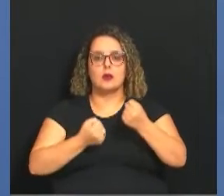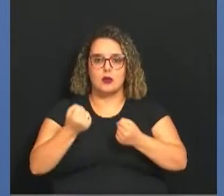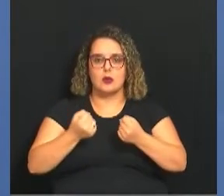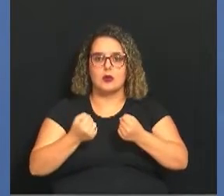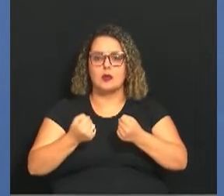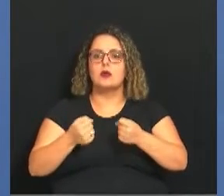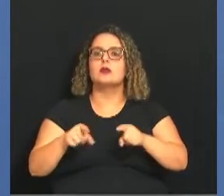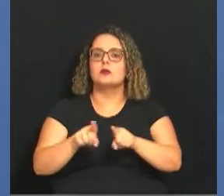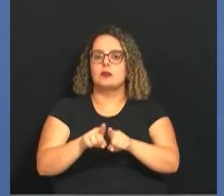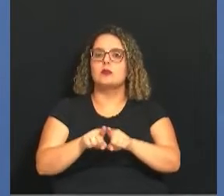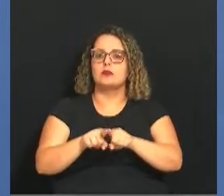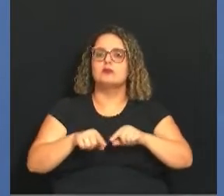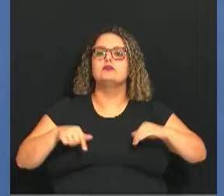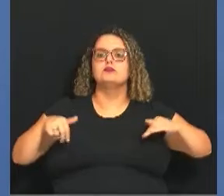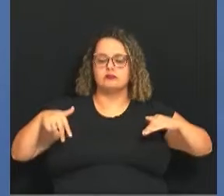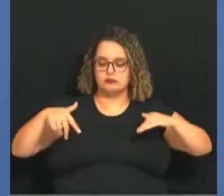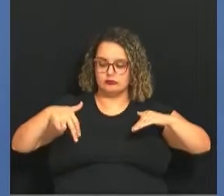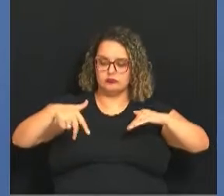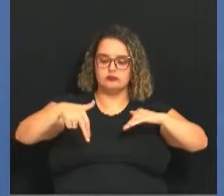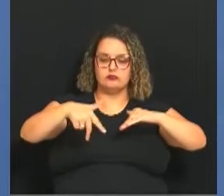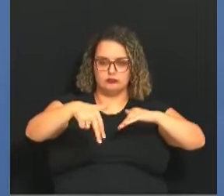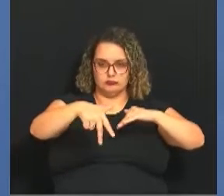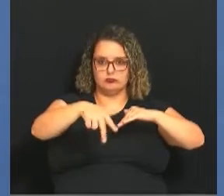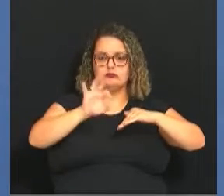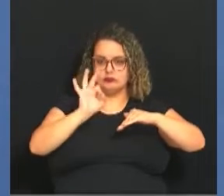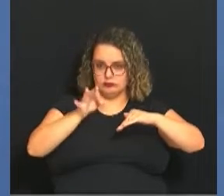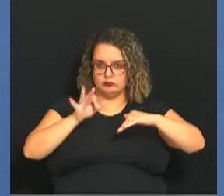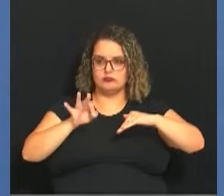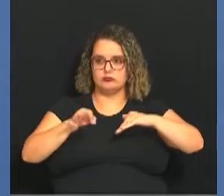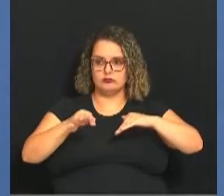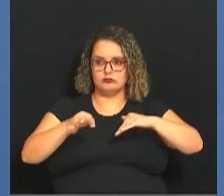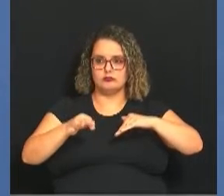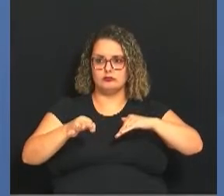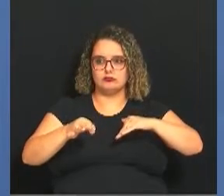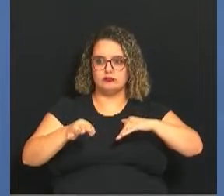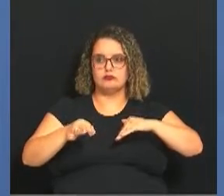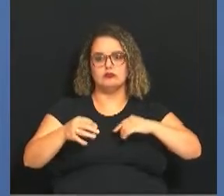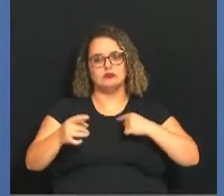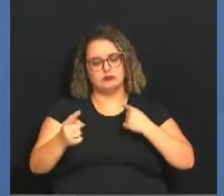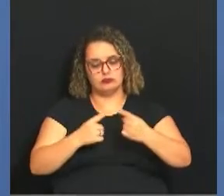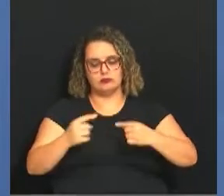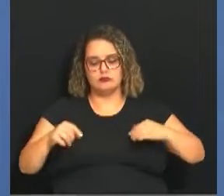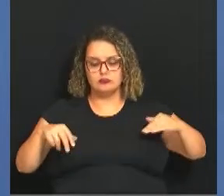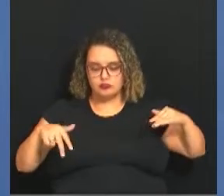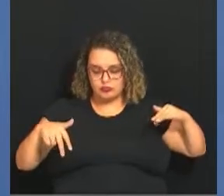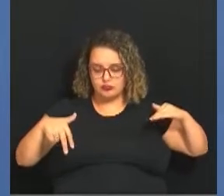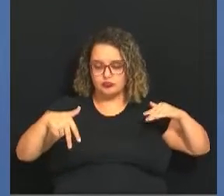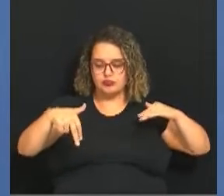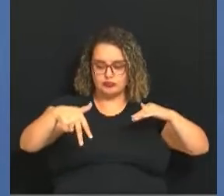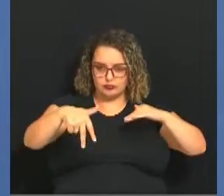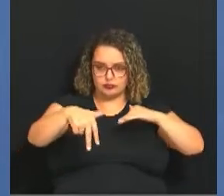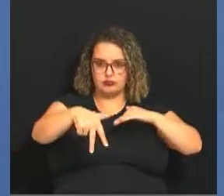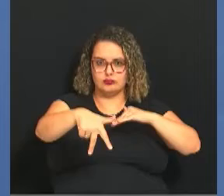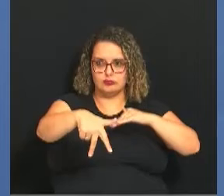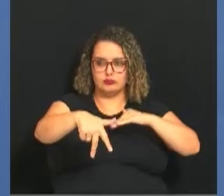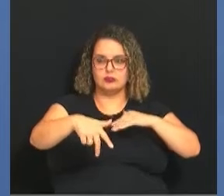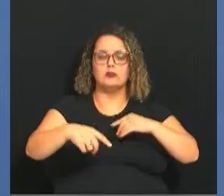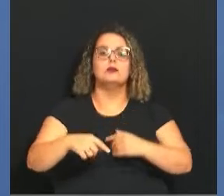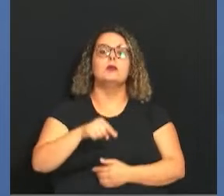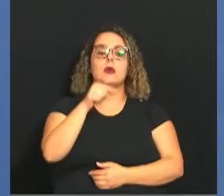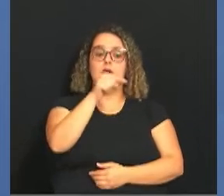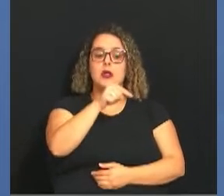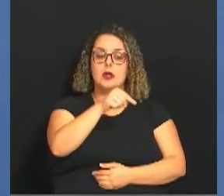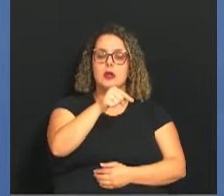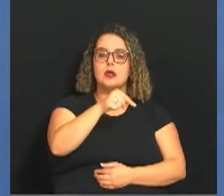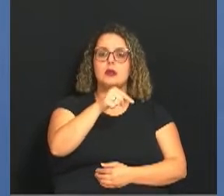pedestre terão certeza do momento certo de continuar na pista, de poder atravessar. E a estação Jardim Marajó ainda